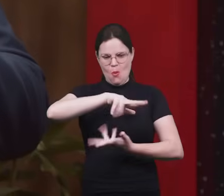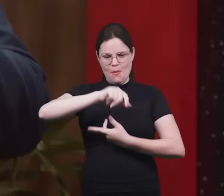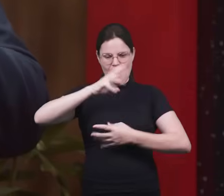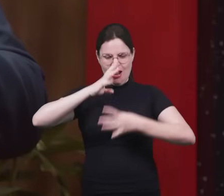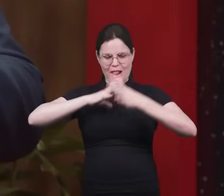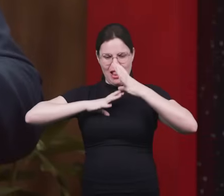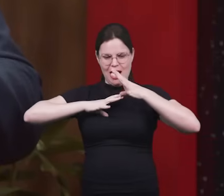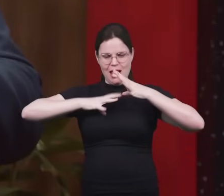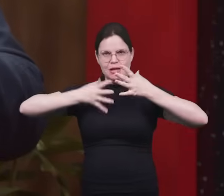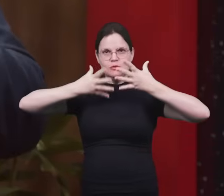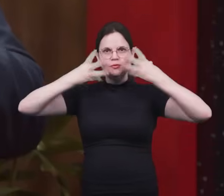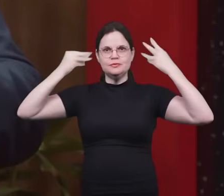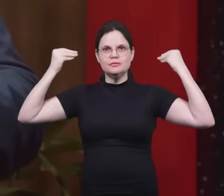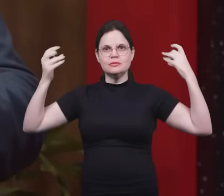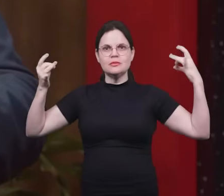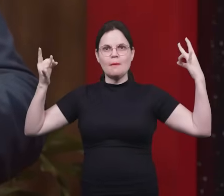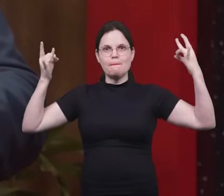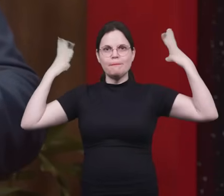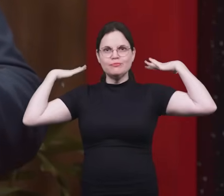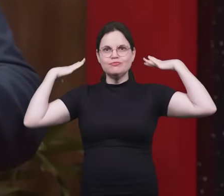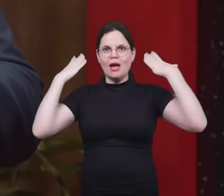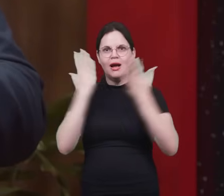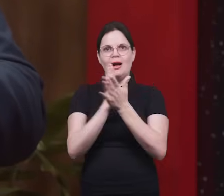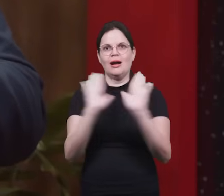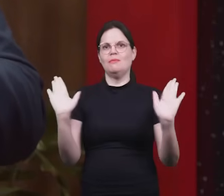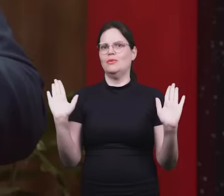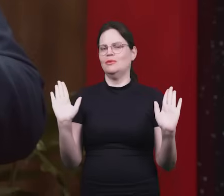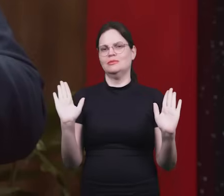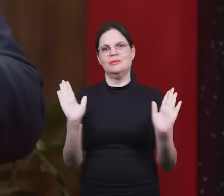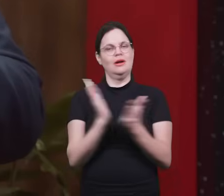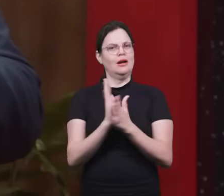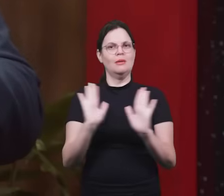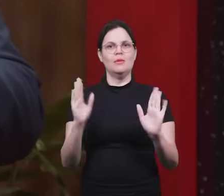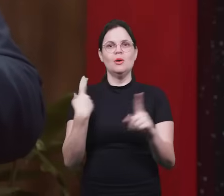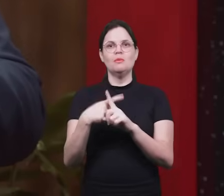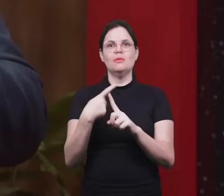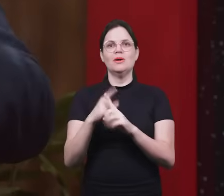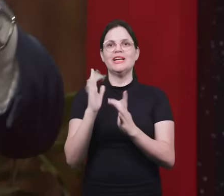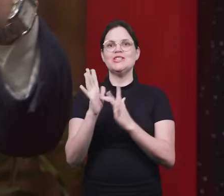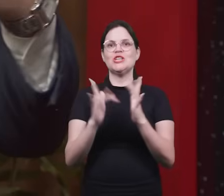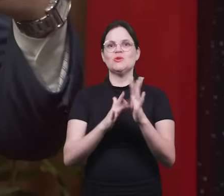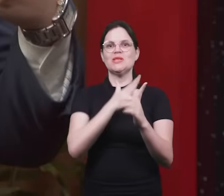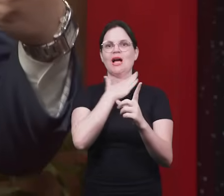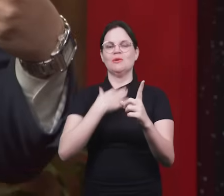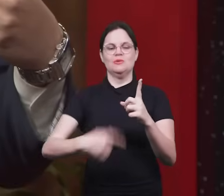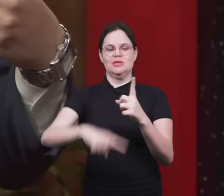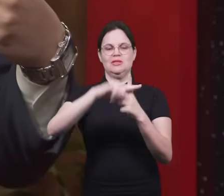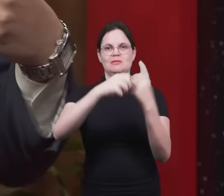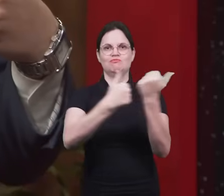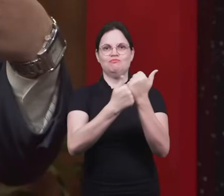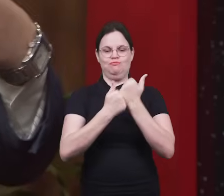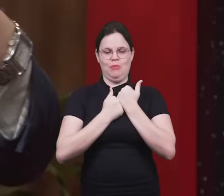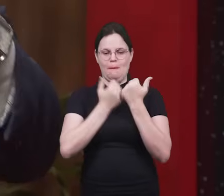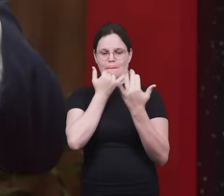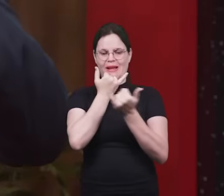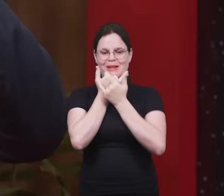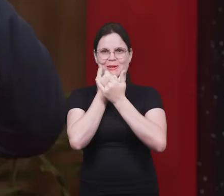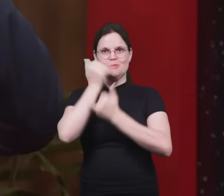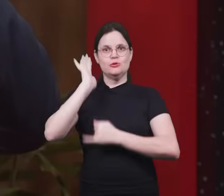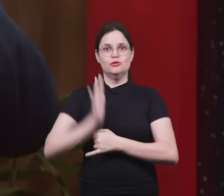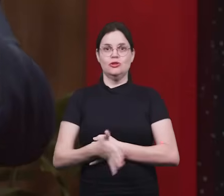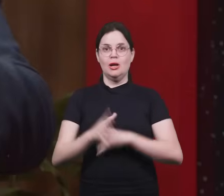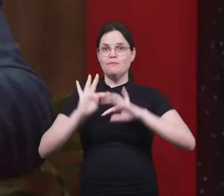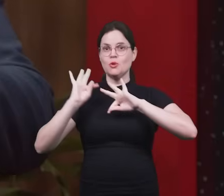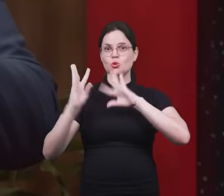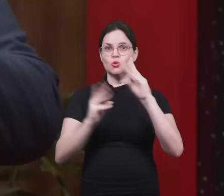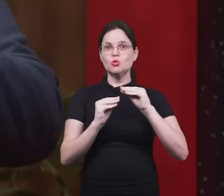foi rasgada a cédula Que era contrária a nós. que era contrária a nós na cruz do Calvário. Glória a Deus. Ou seja, aquilo que era contrário